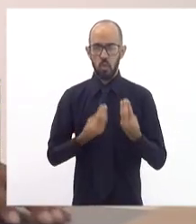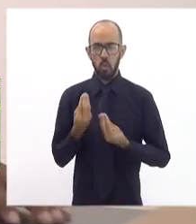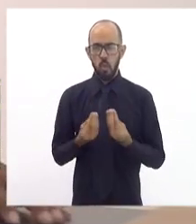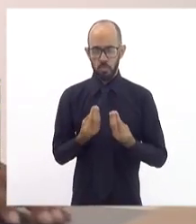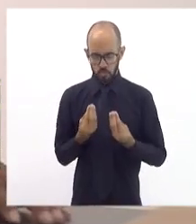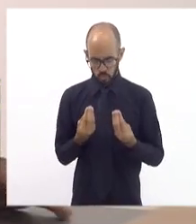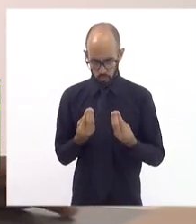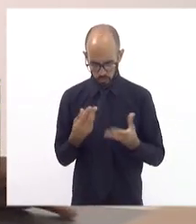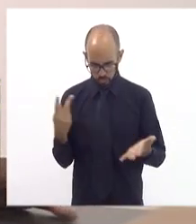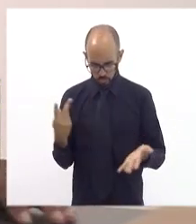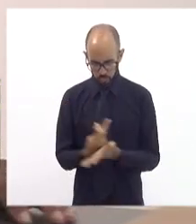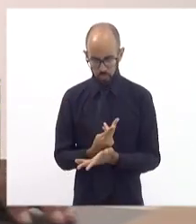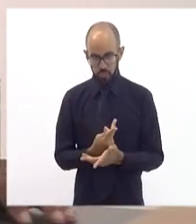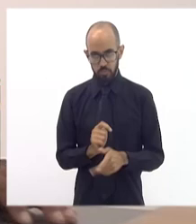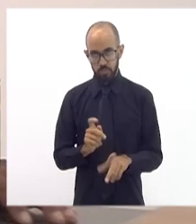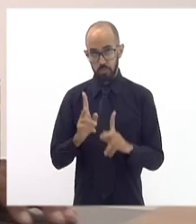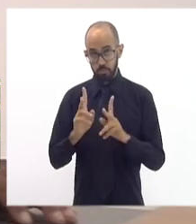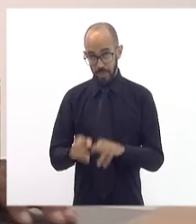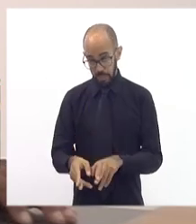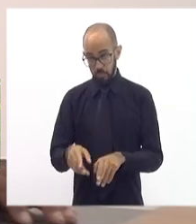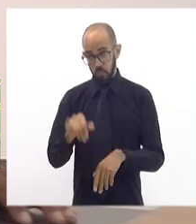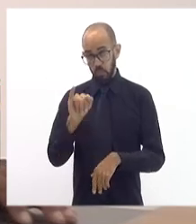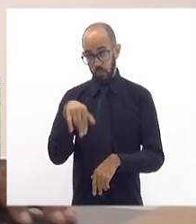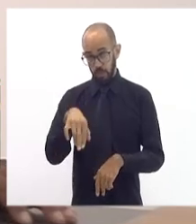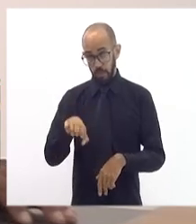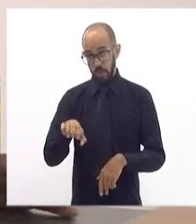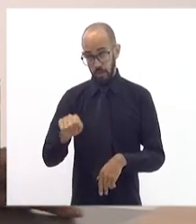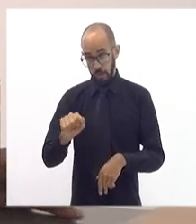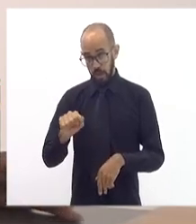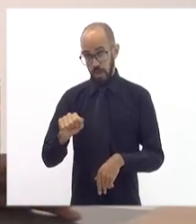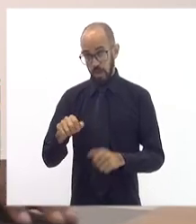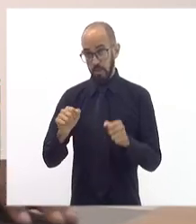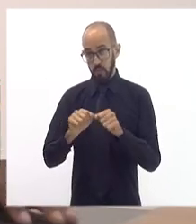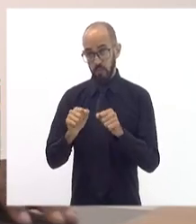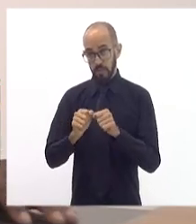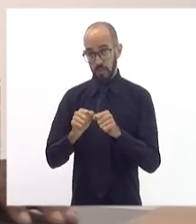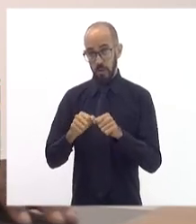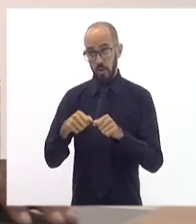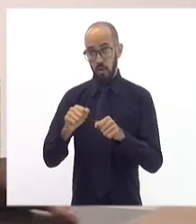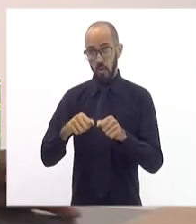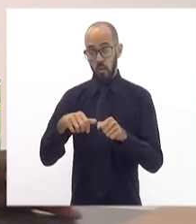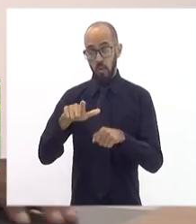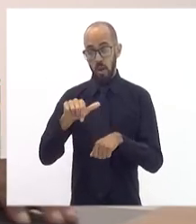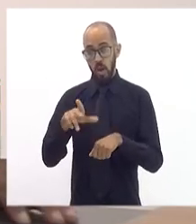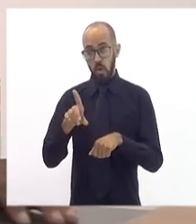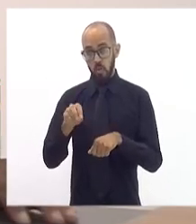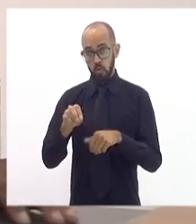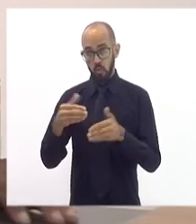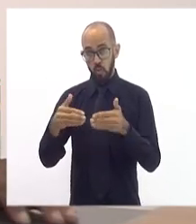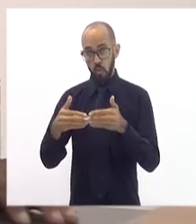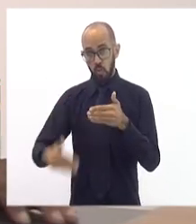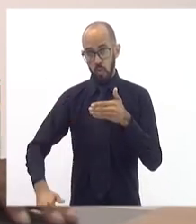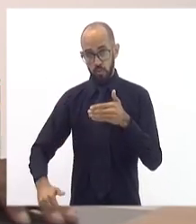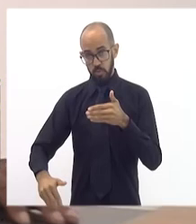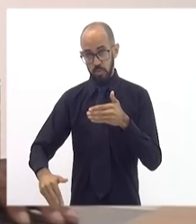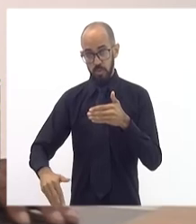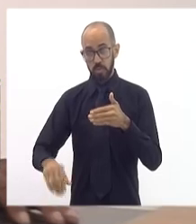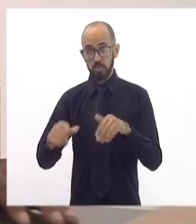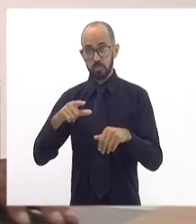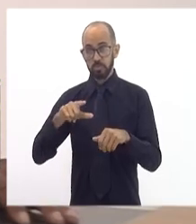que apesar do Inea ter feito um laudo contrário a classificação de